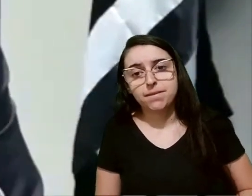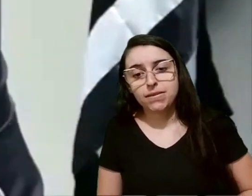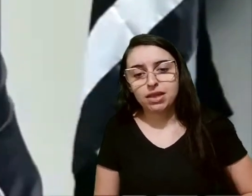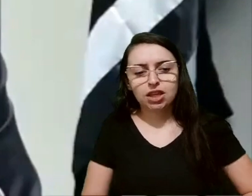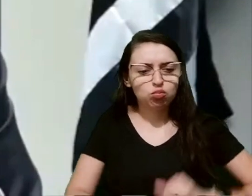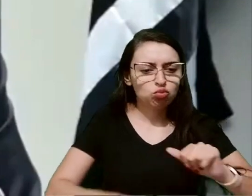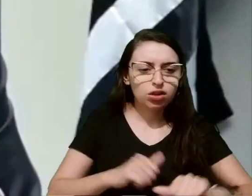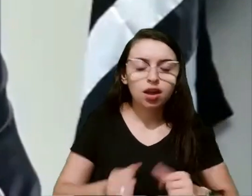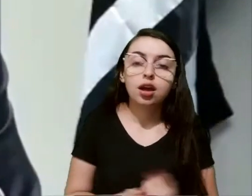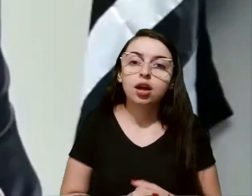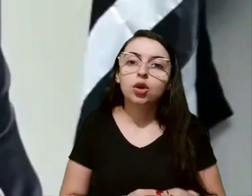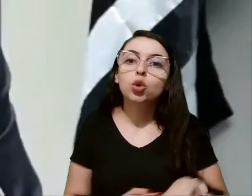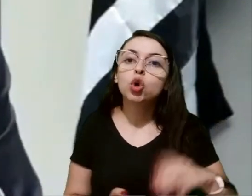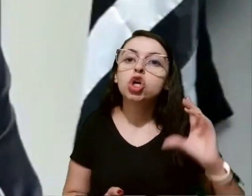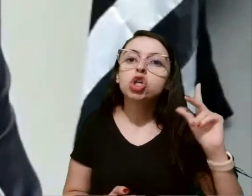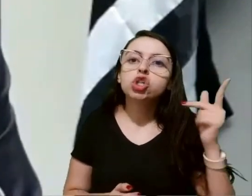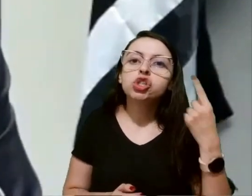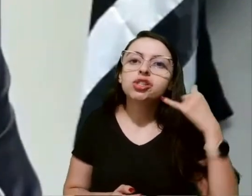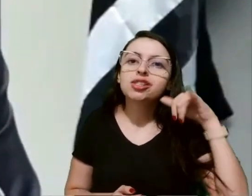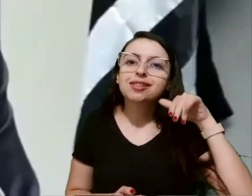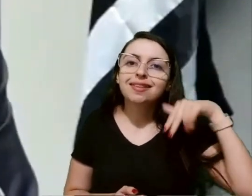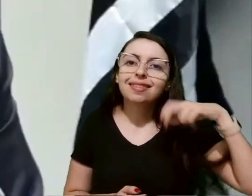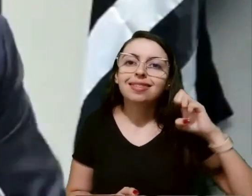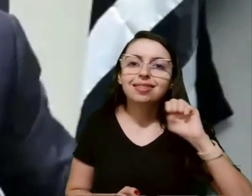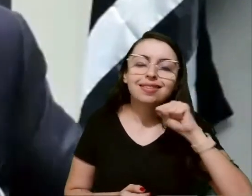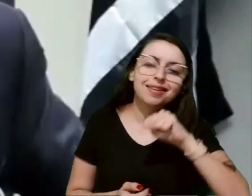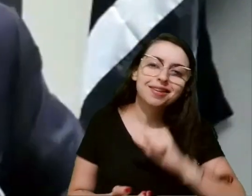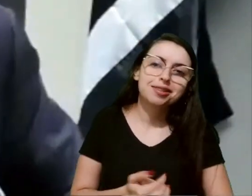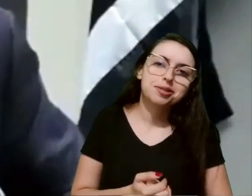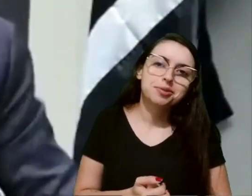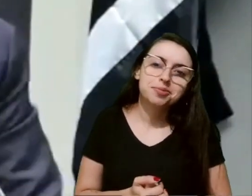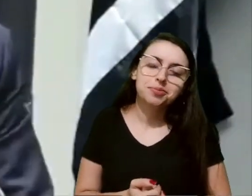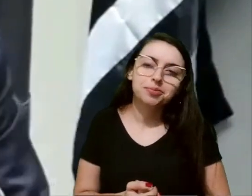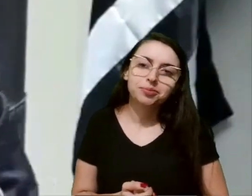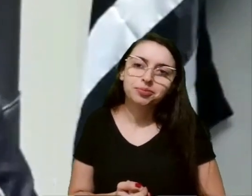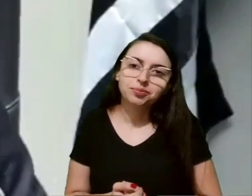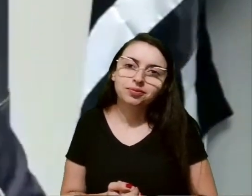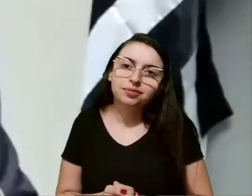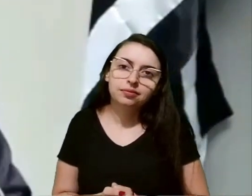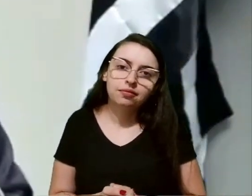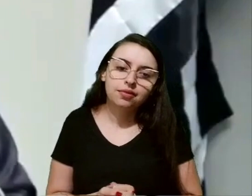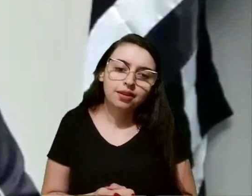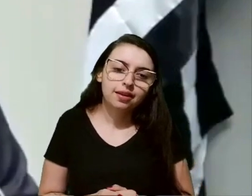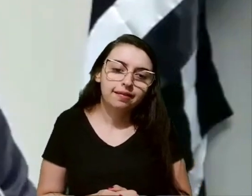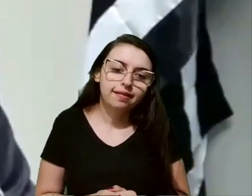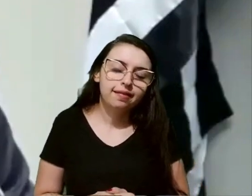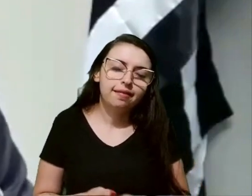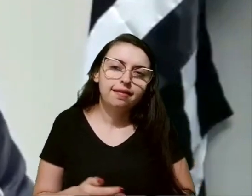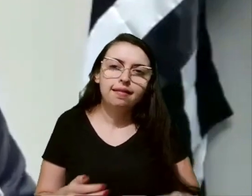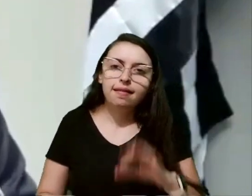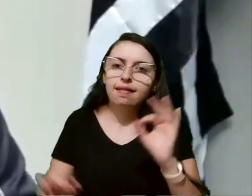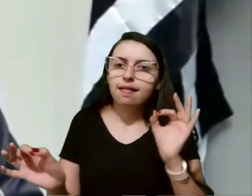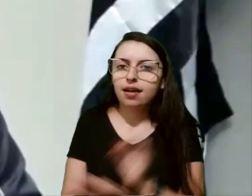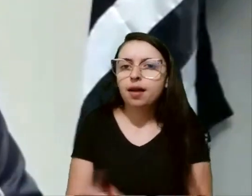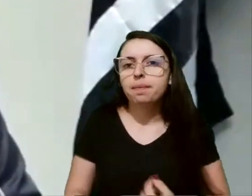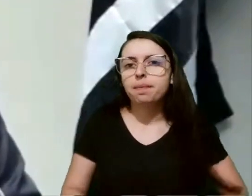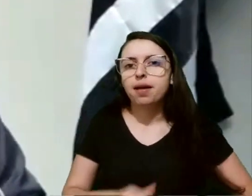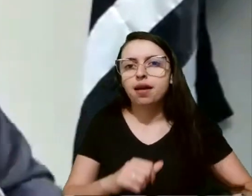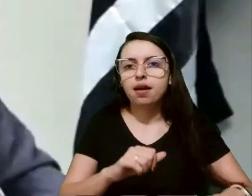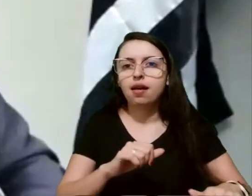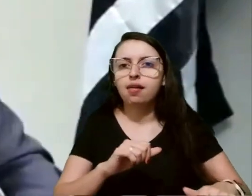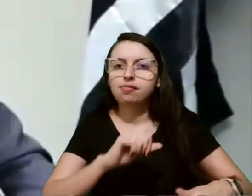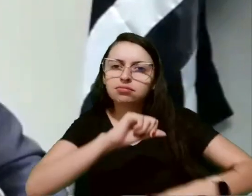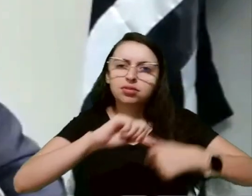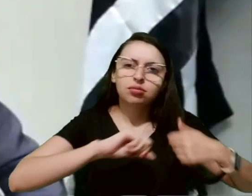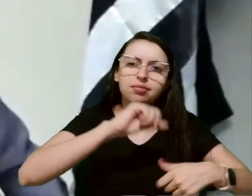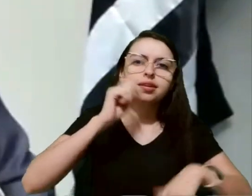começa a virar um modelo meio chinês, assim, de de de combate à criminalidade.